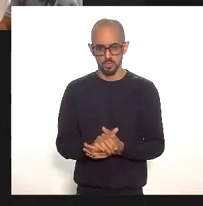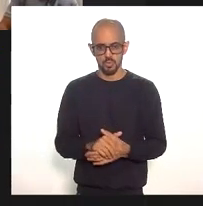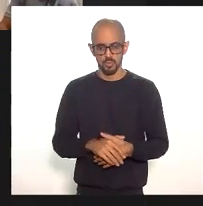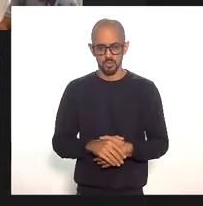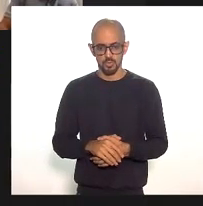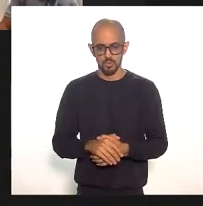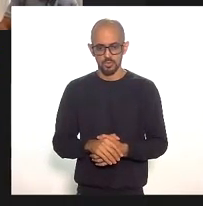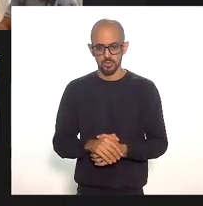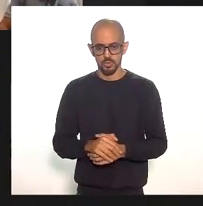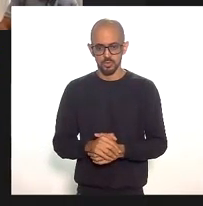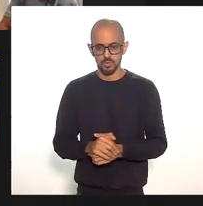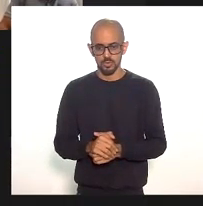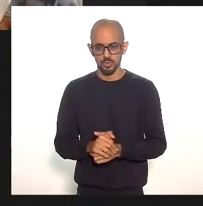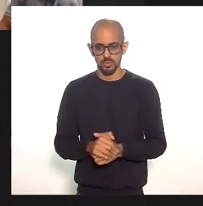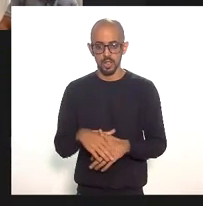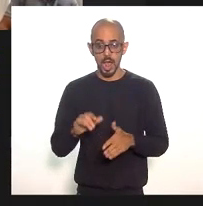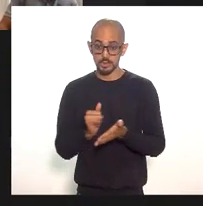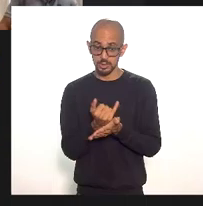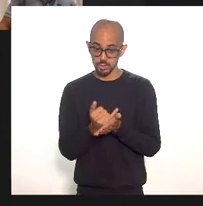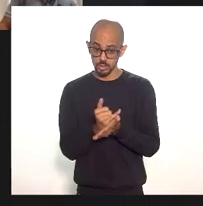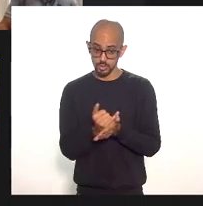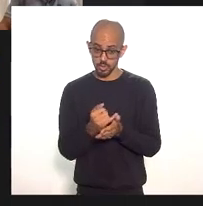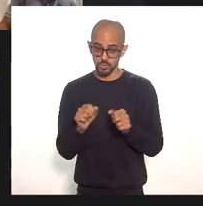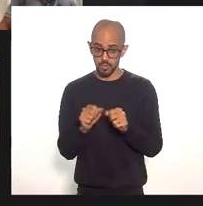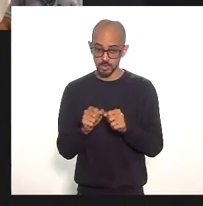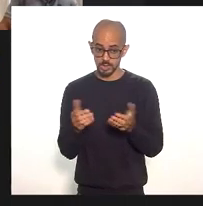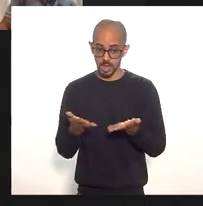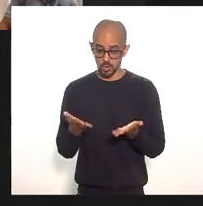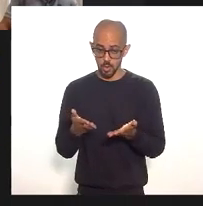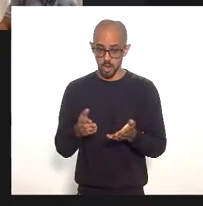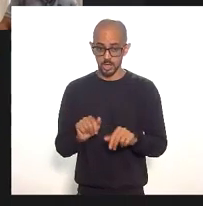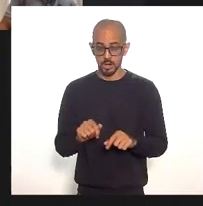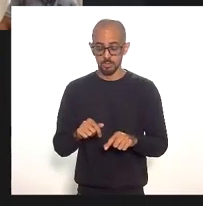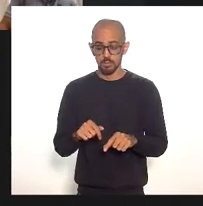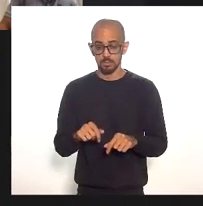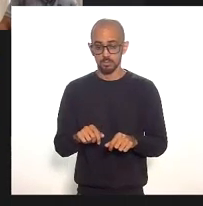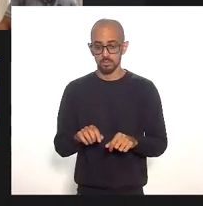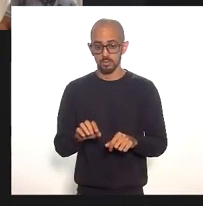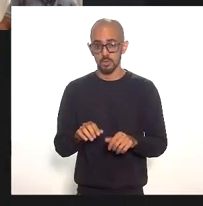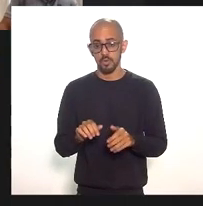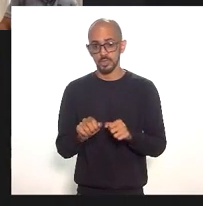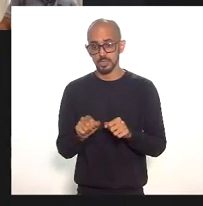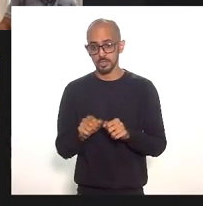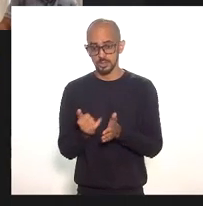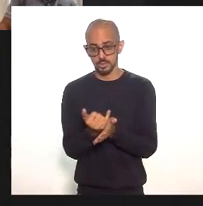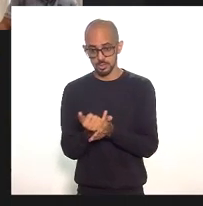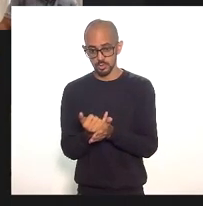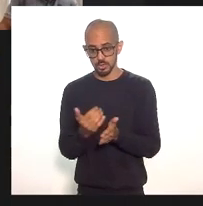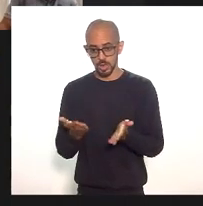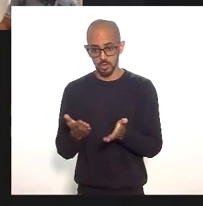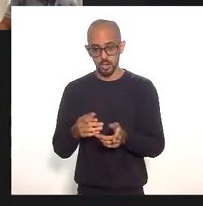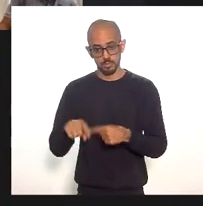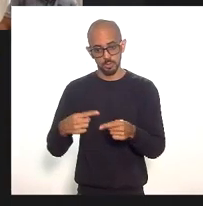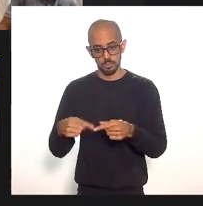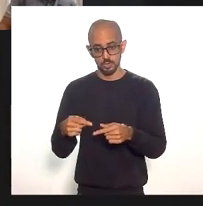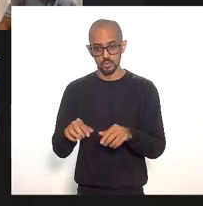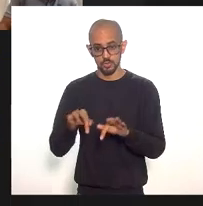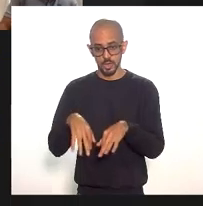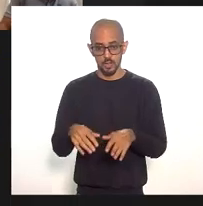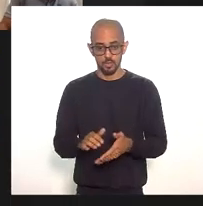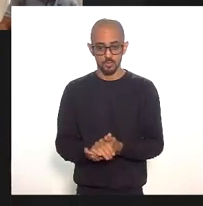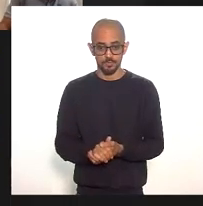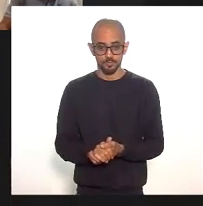Mas as inscrições eu vou colher aqui agora, deputado. Obrigado. Ficar escrito aqui cada... quem mais se inscreveu? Deputado Luiz